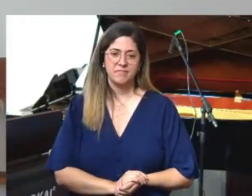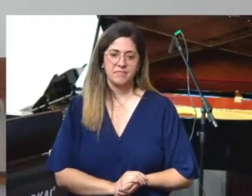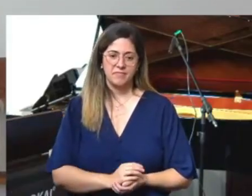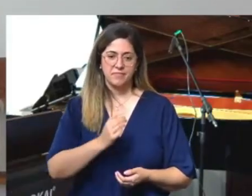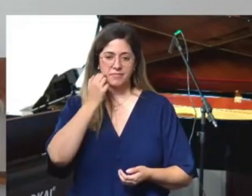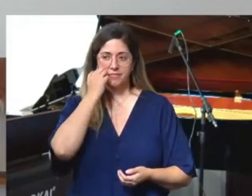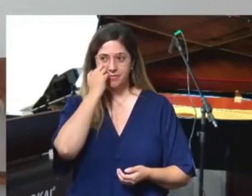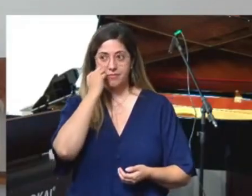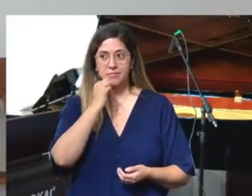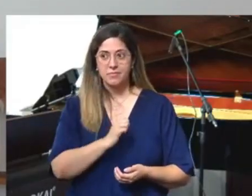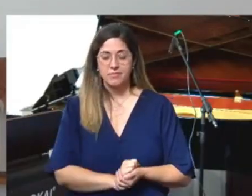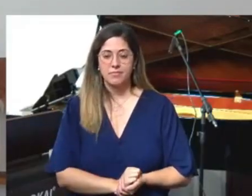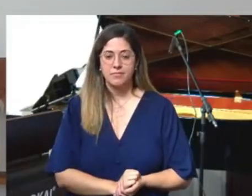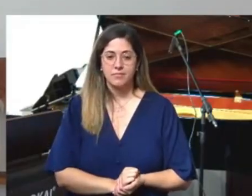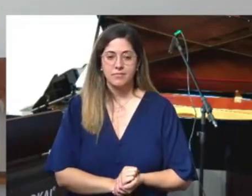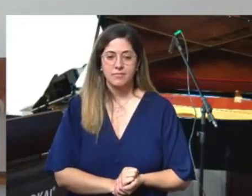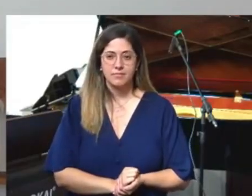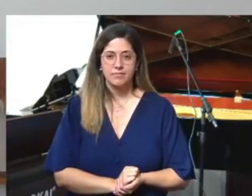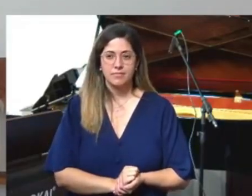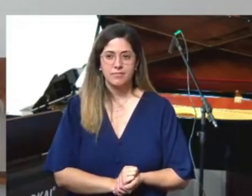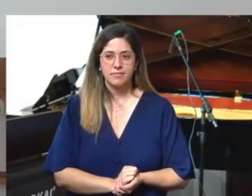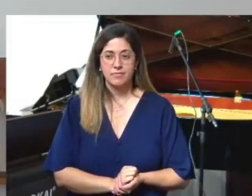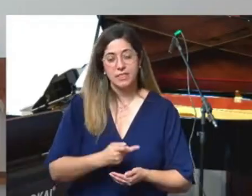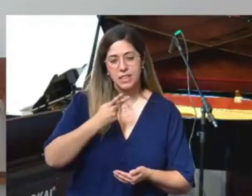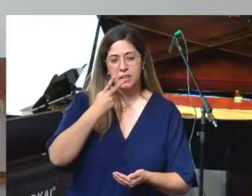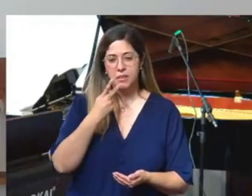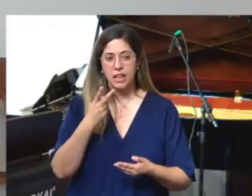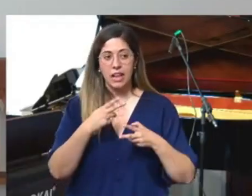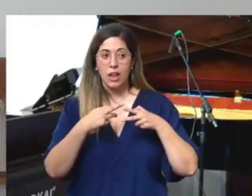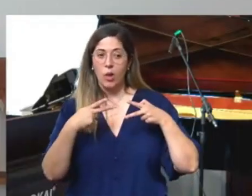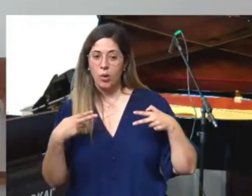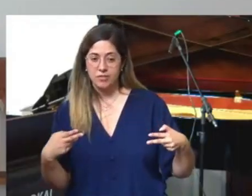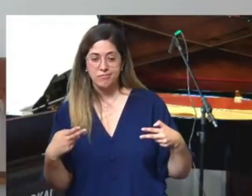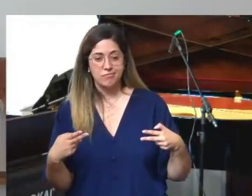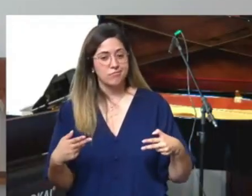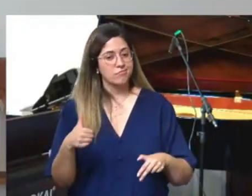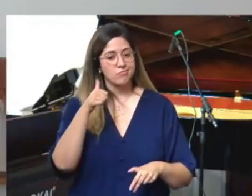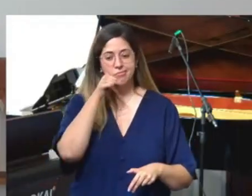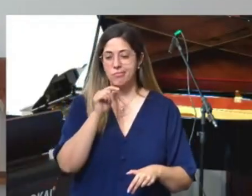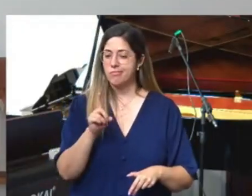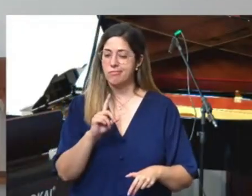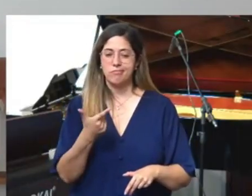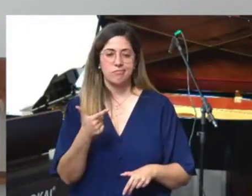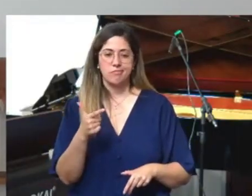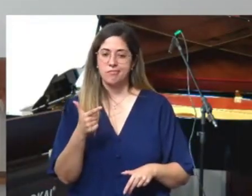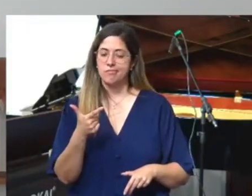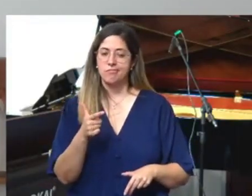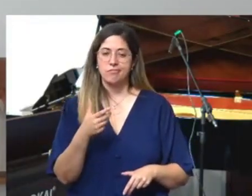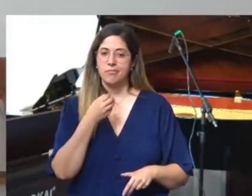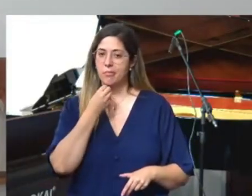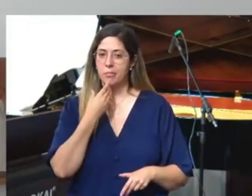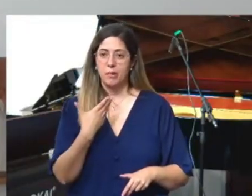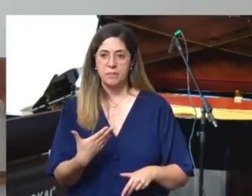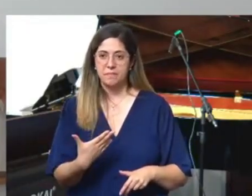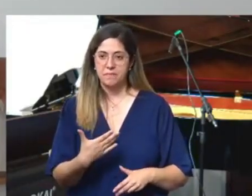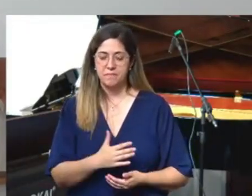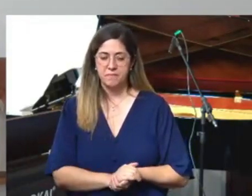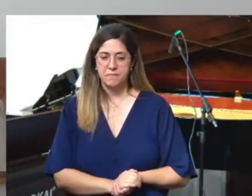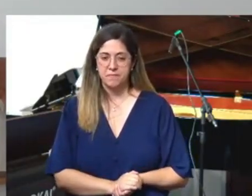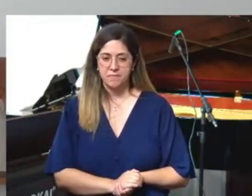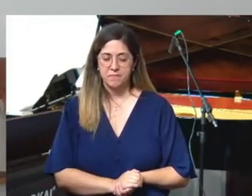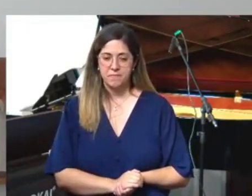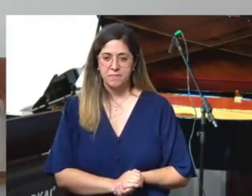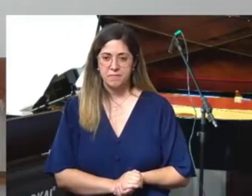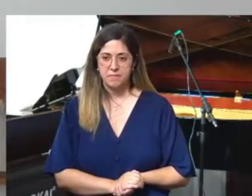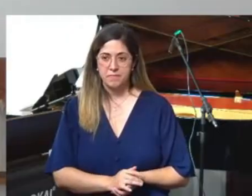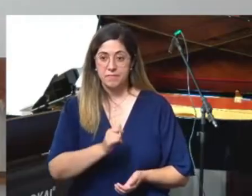começa a traçar algumas características de mulheres que não são piedosas. E